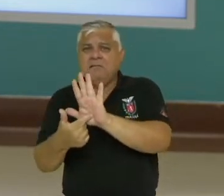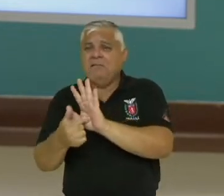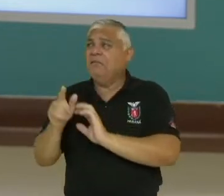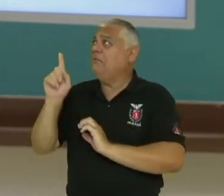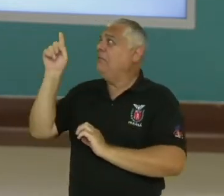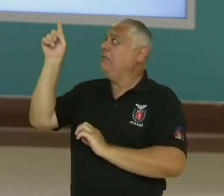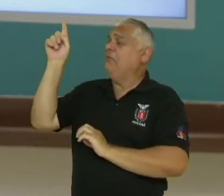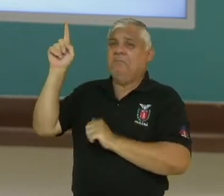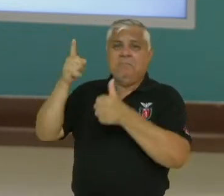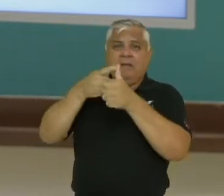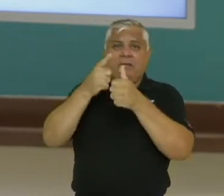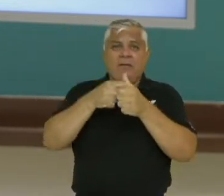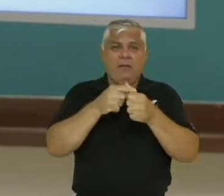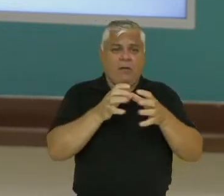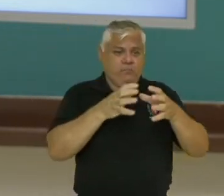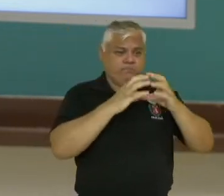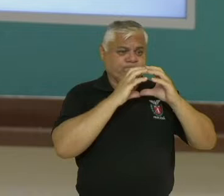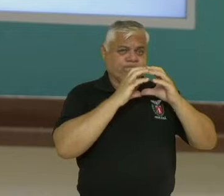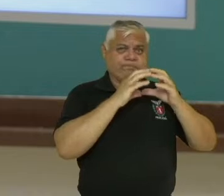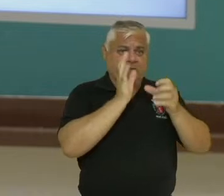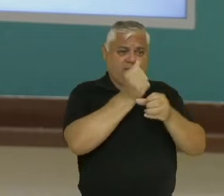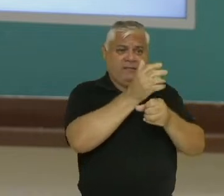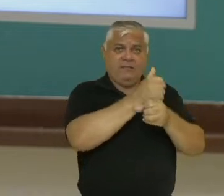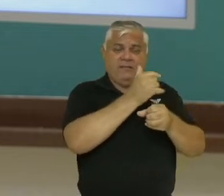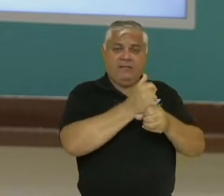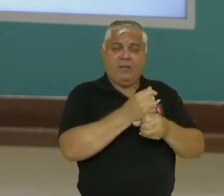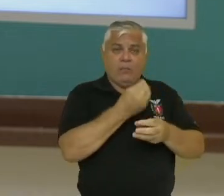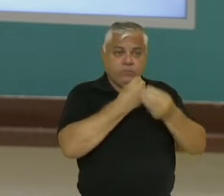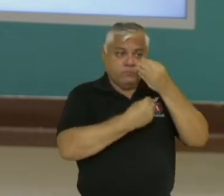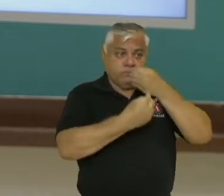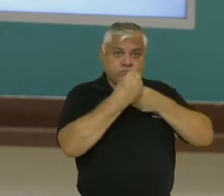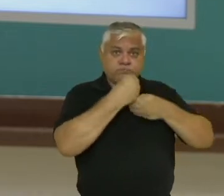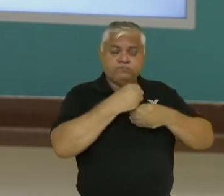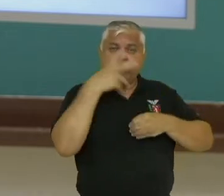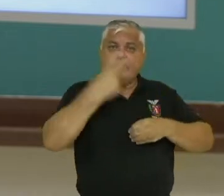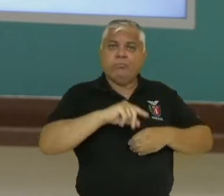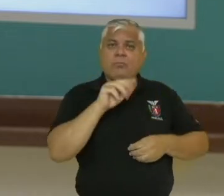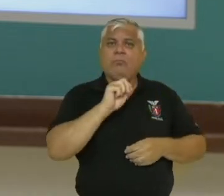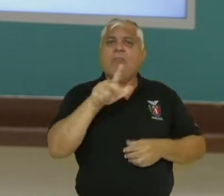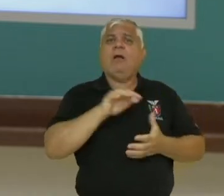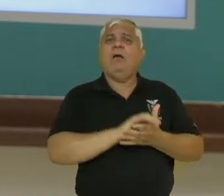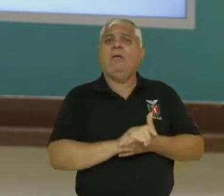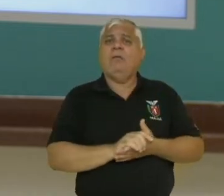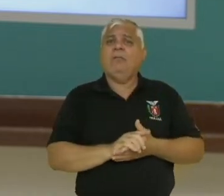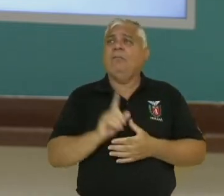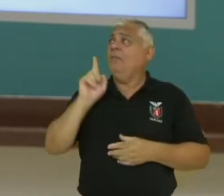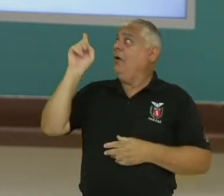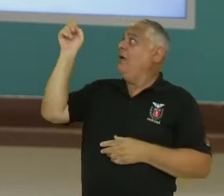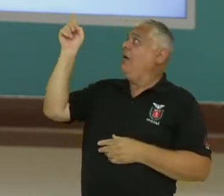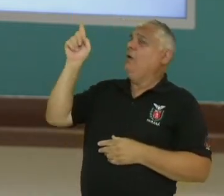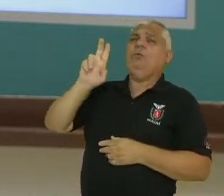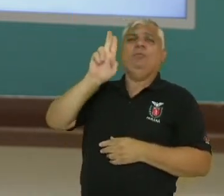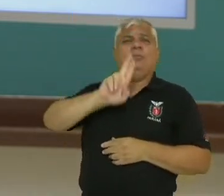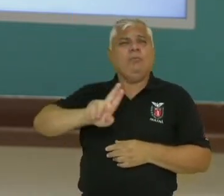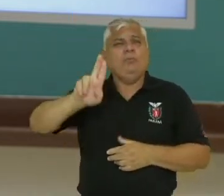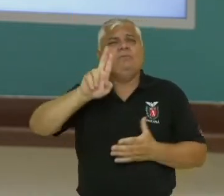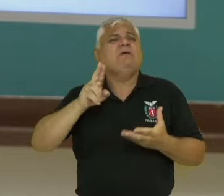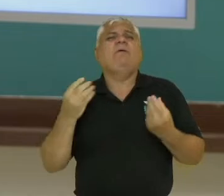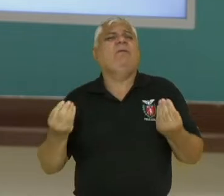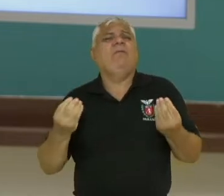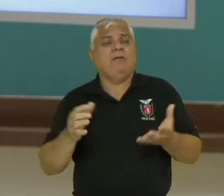a batatinha frita e o hambúrguer e falou que o excesso causa mal, mas a gente usa.